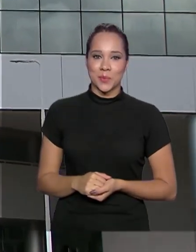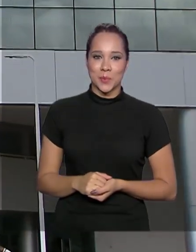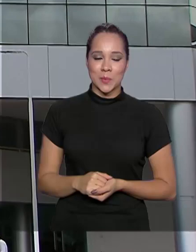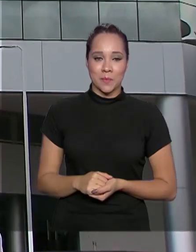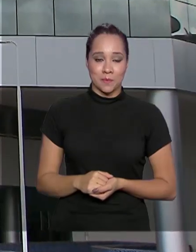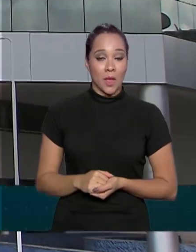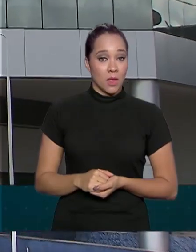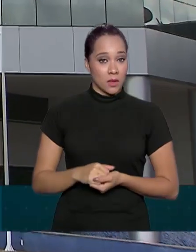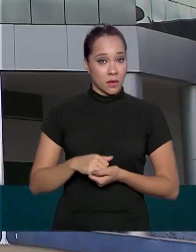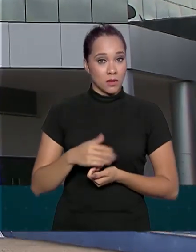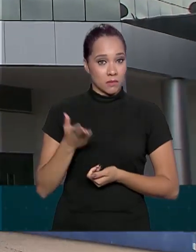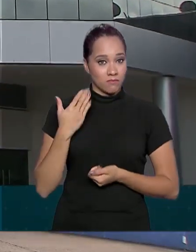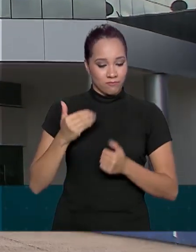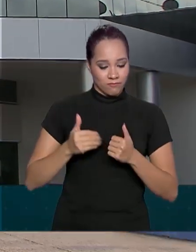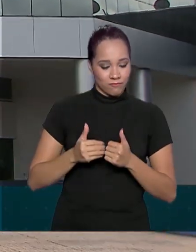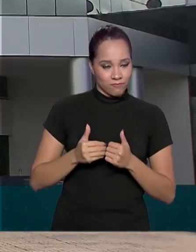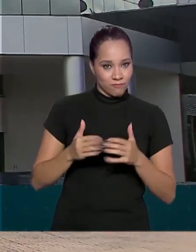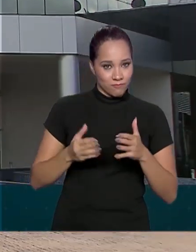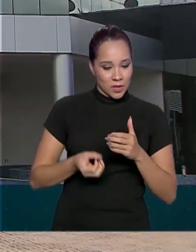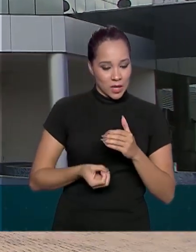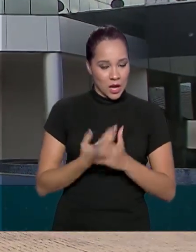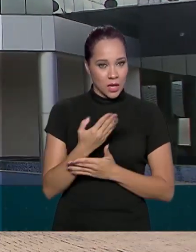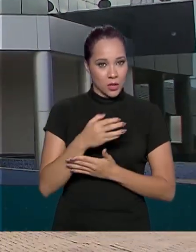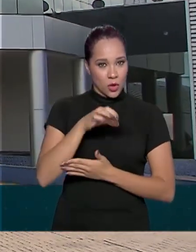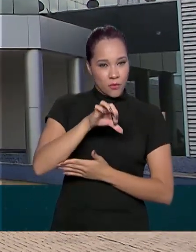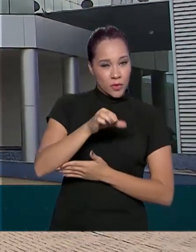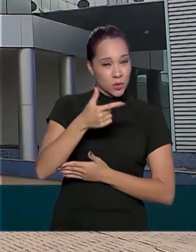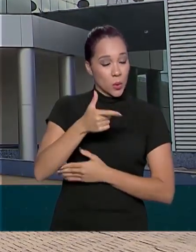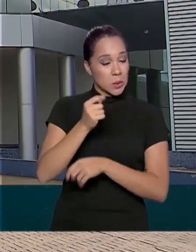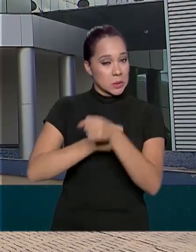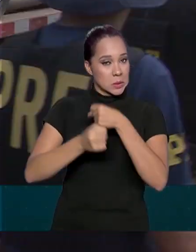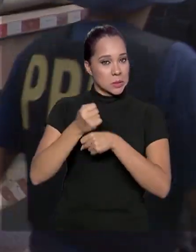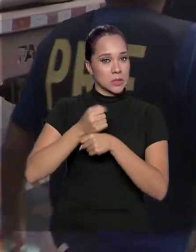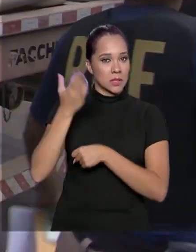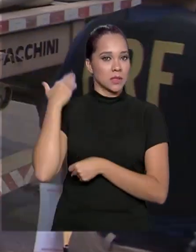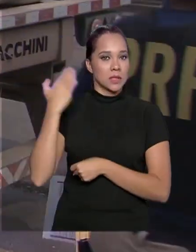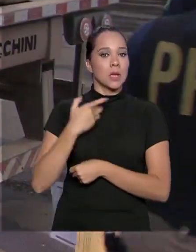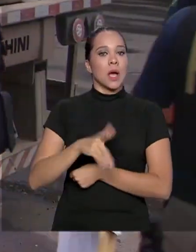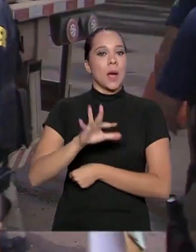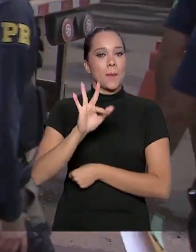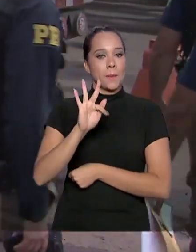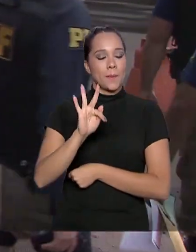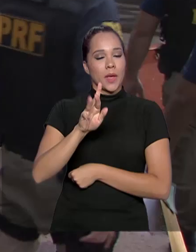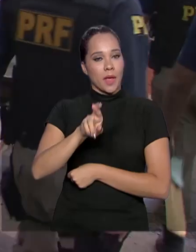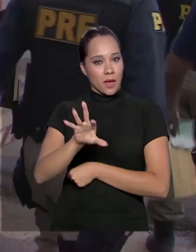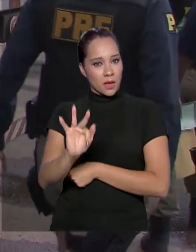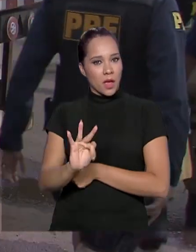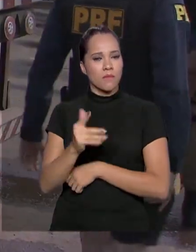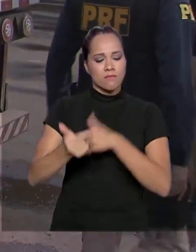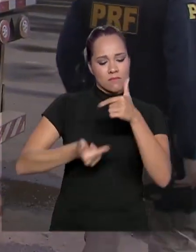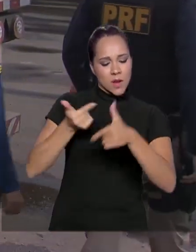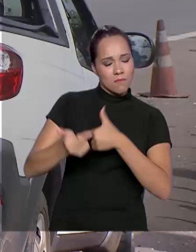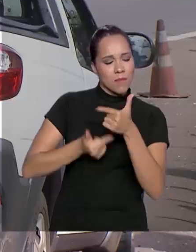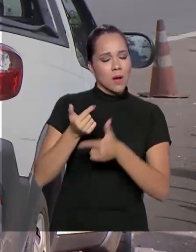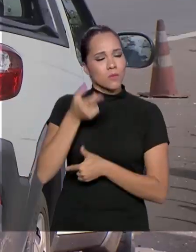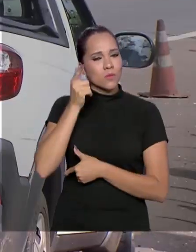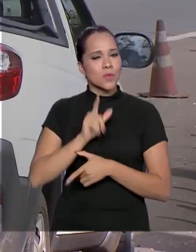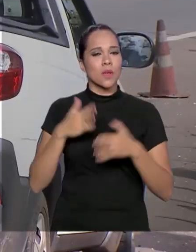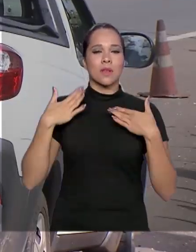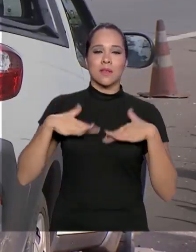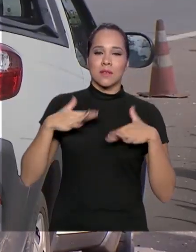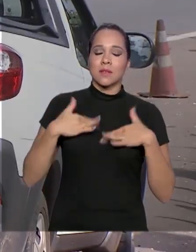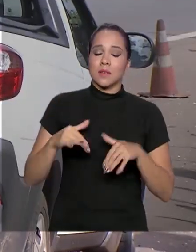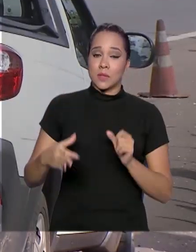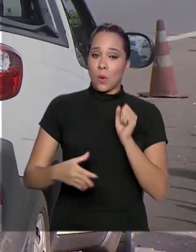Desde que foi criada há quase 92 anos, a Polícia Rodoviária Federal trabalha para manter a tranquilidade e a segurança